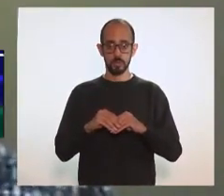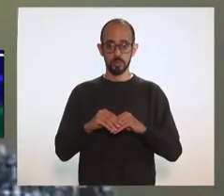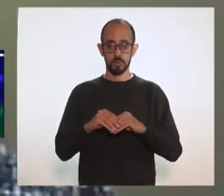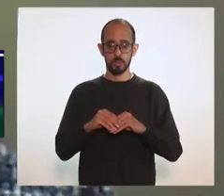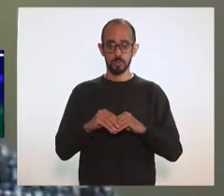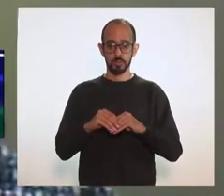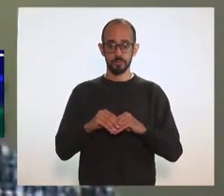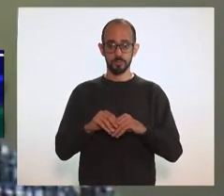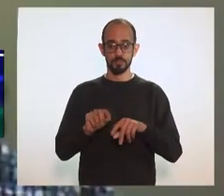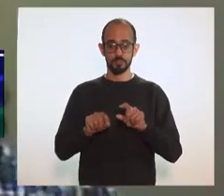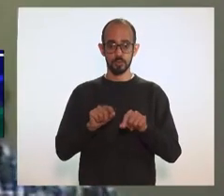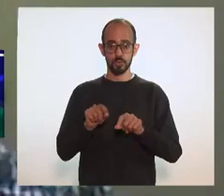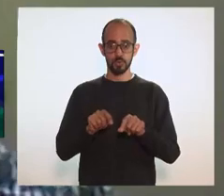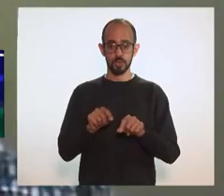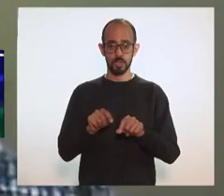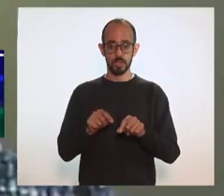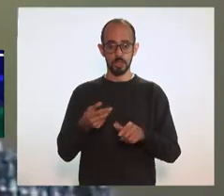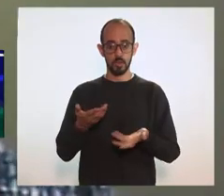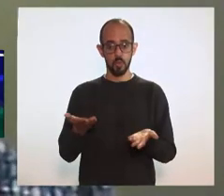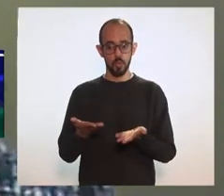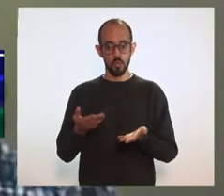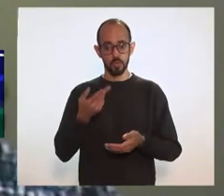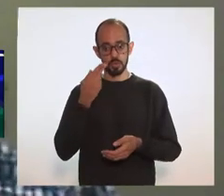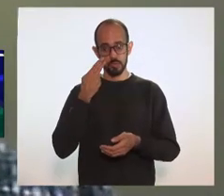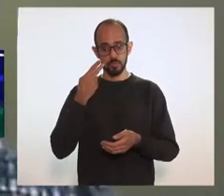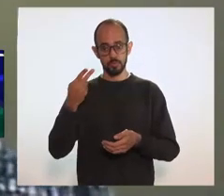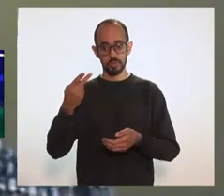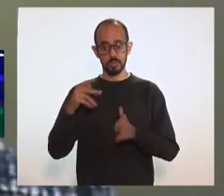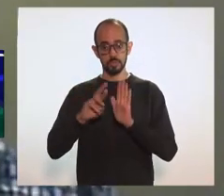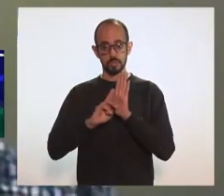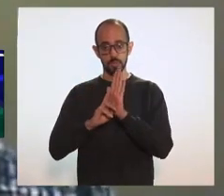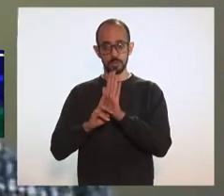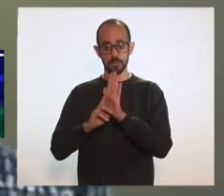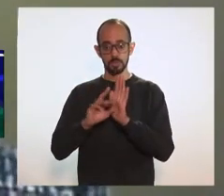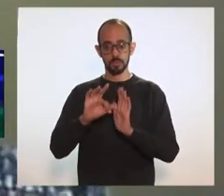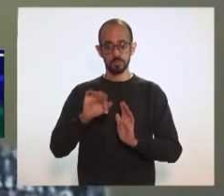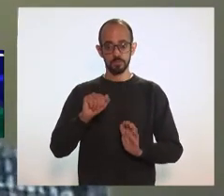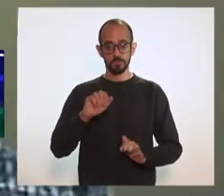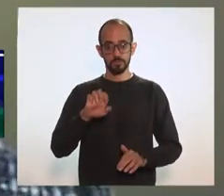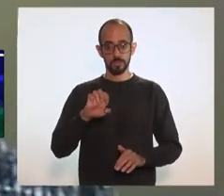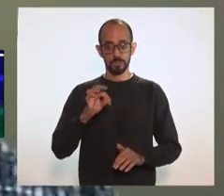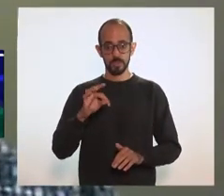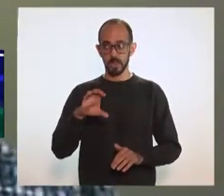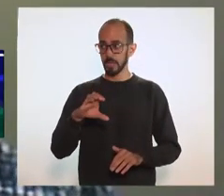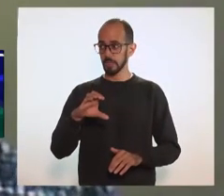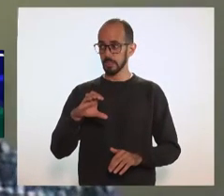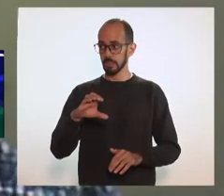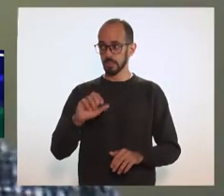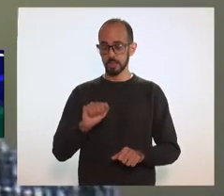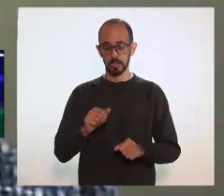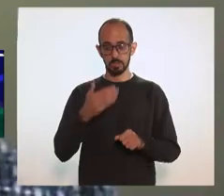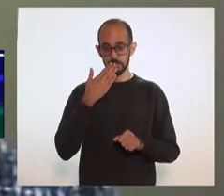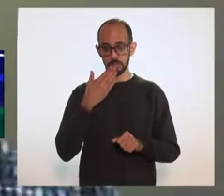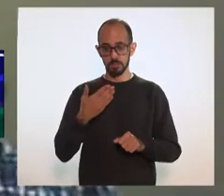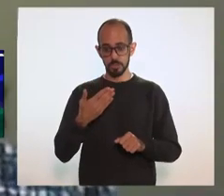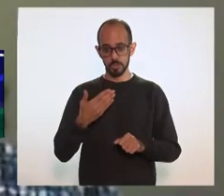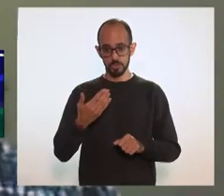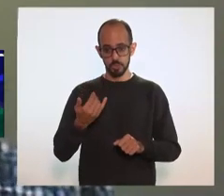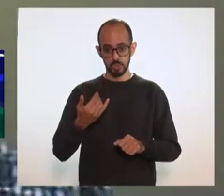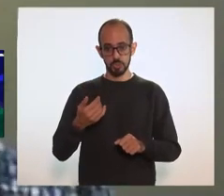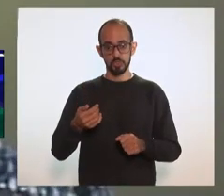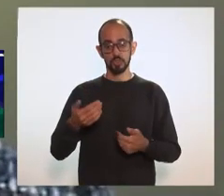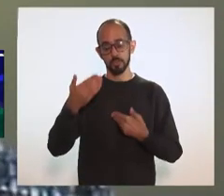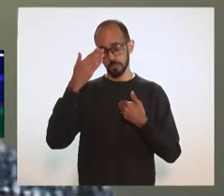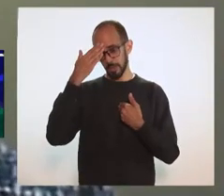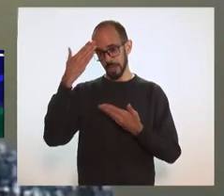eu recebi hoje a visita dos representantes da FAETEC, que me pediram para lhe transmitir os seus